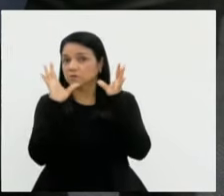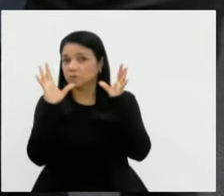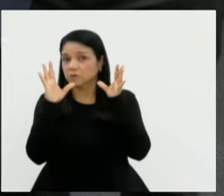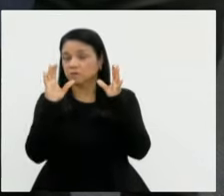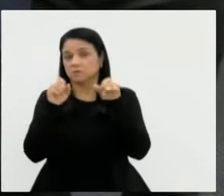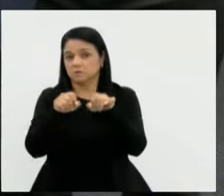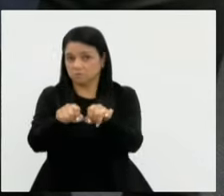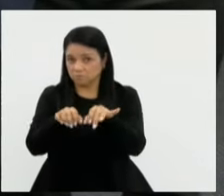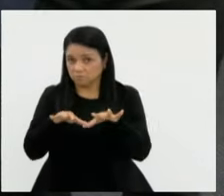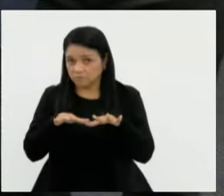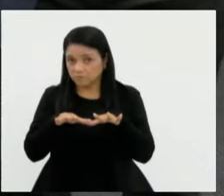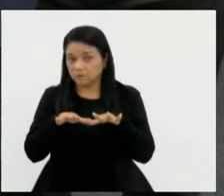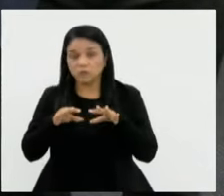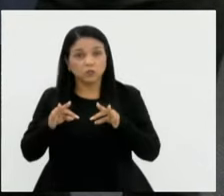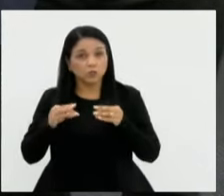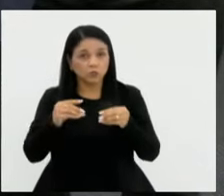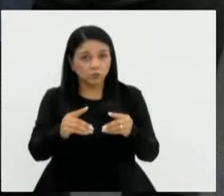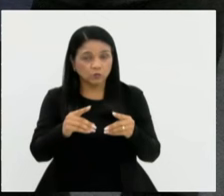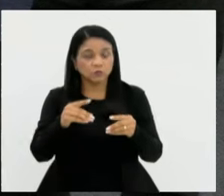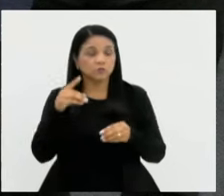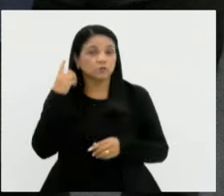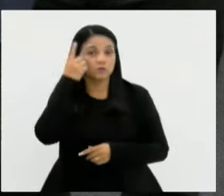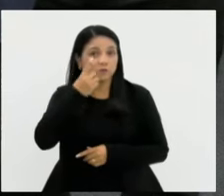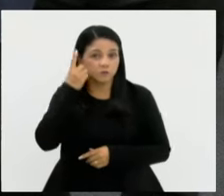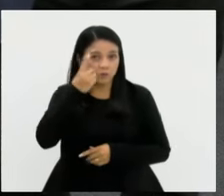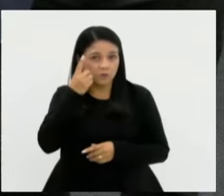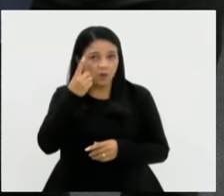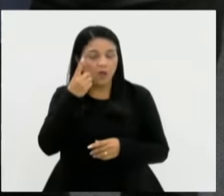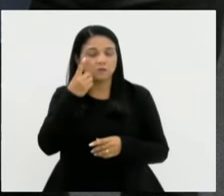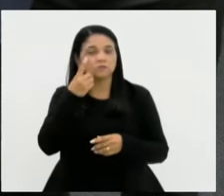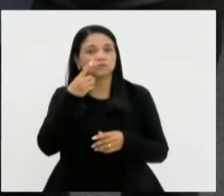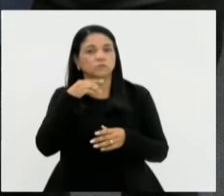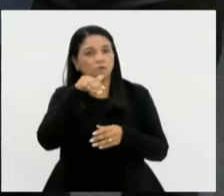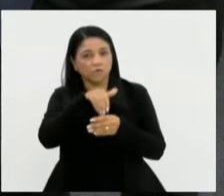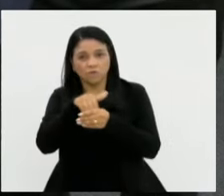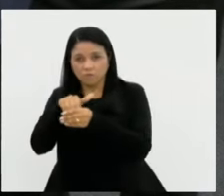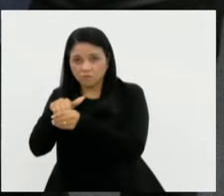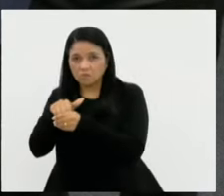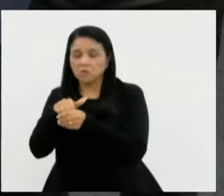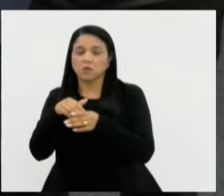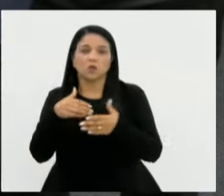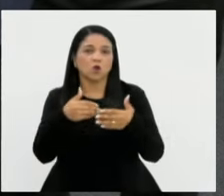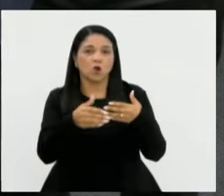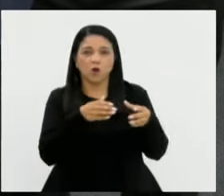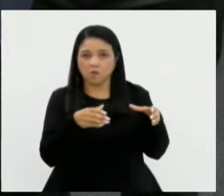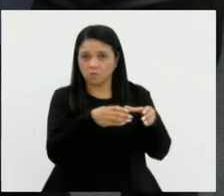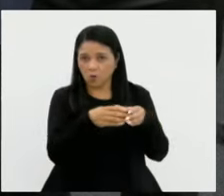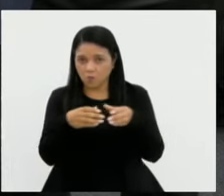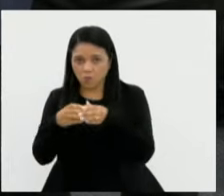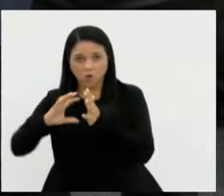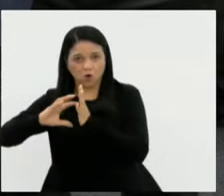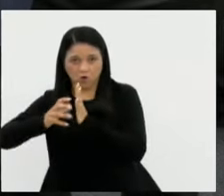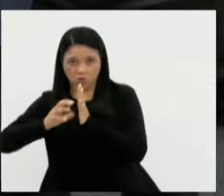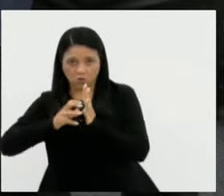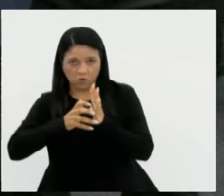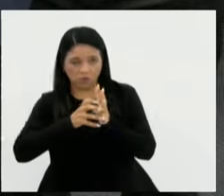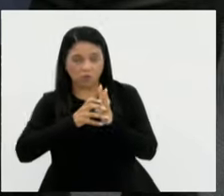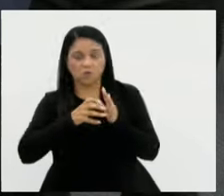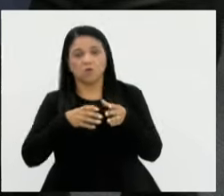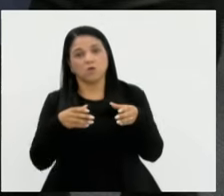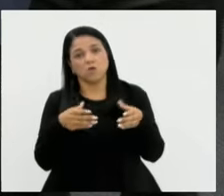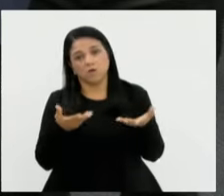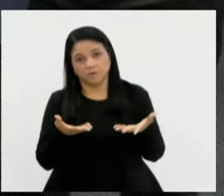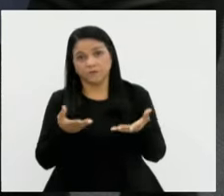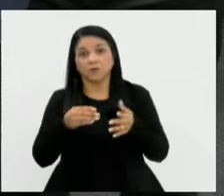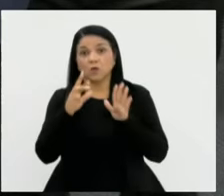para que todos os parlamentares possam interferir na proposição de quem quer que seja, de qualquer bancada ou de qualquer comissão. No